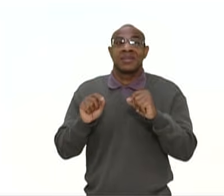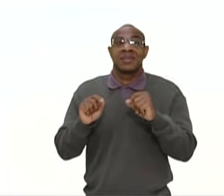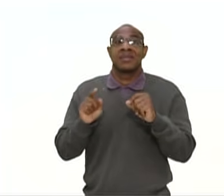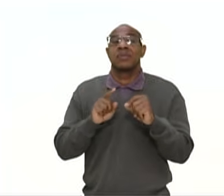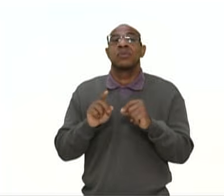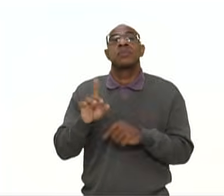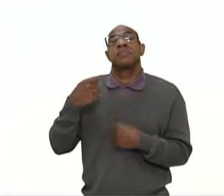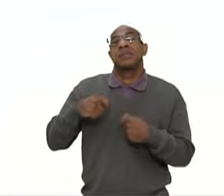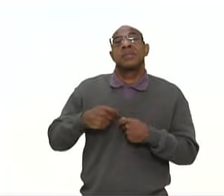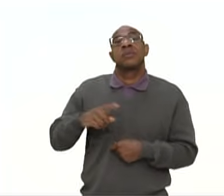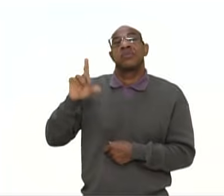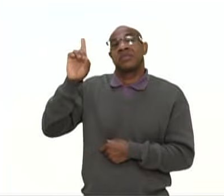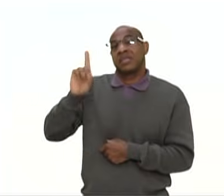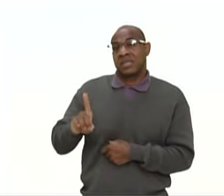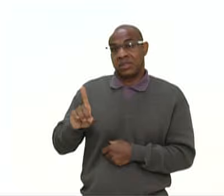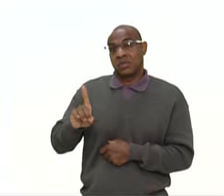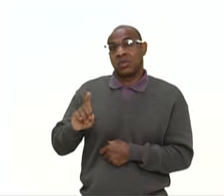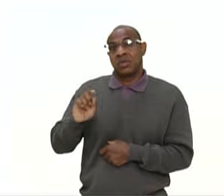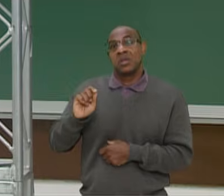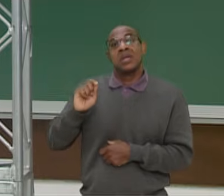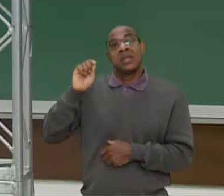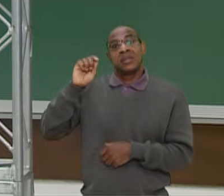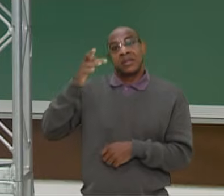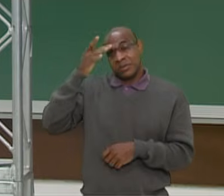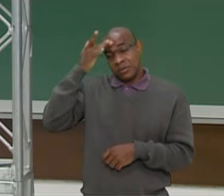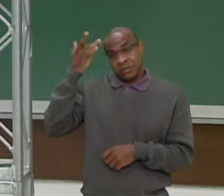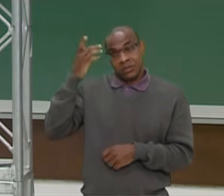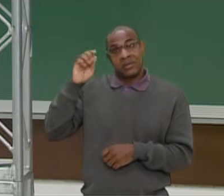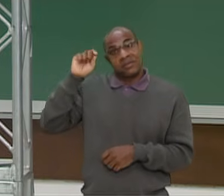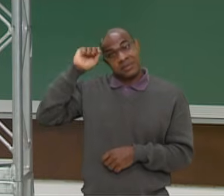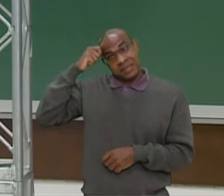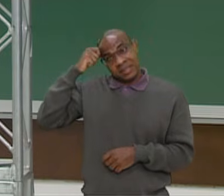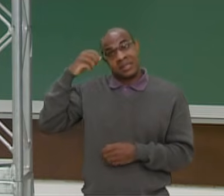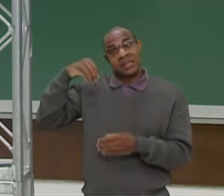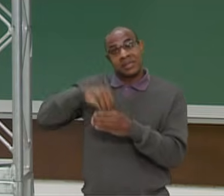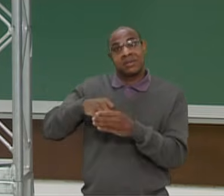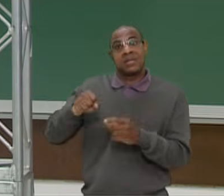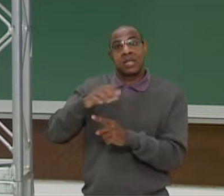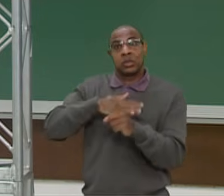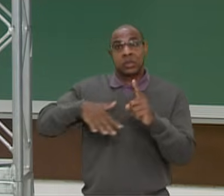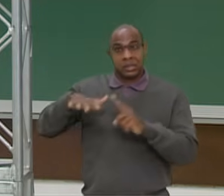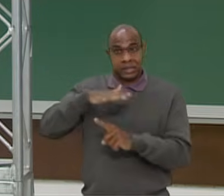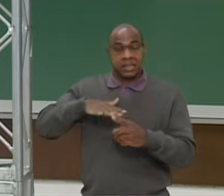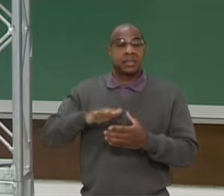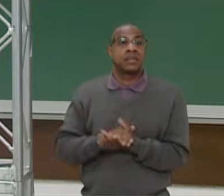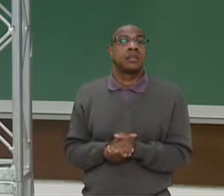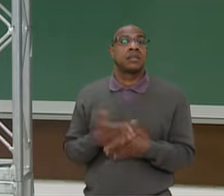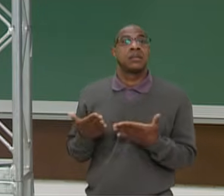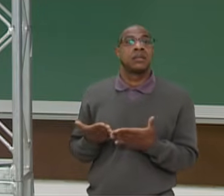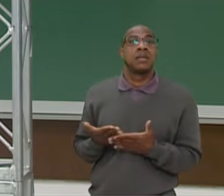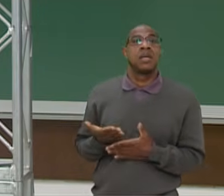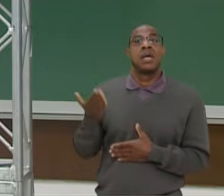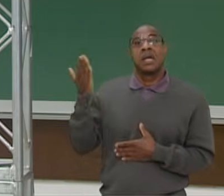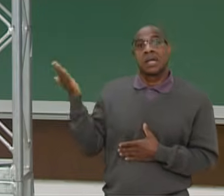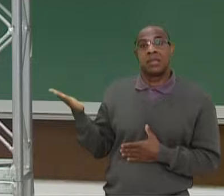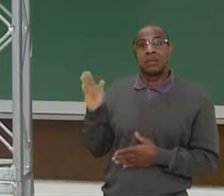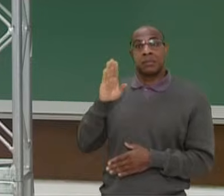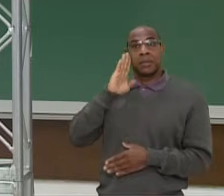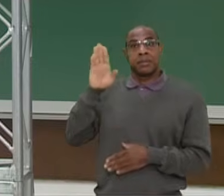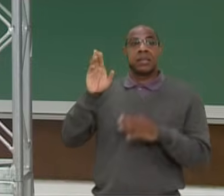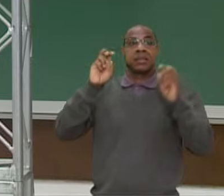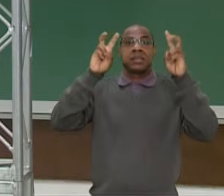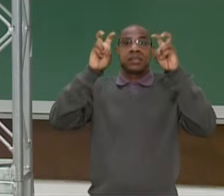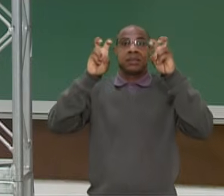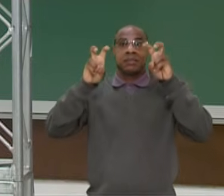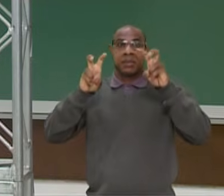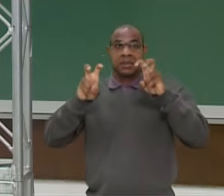dos negros na sociedade. Bom, é isso. E Esses foram nossos principais temas do